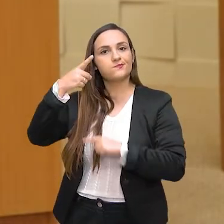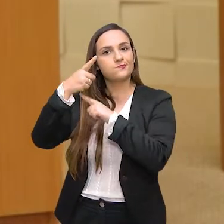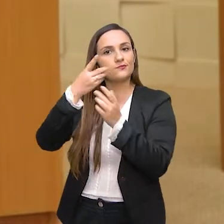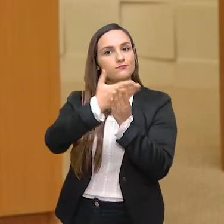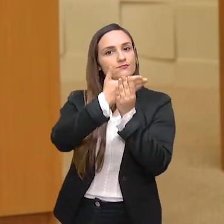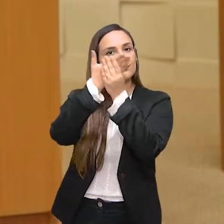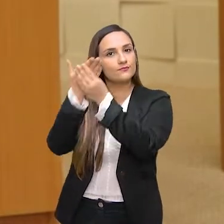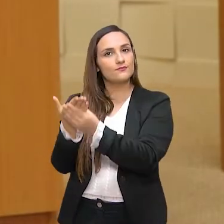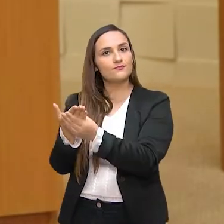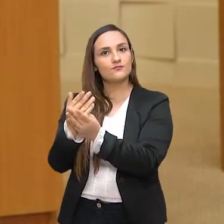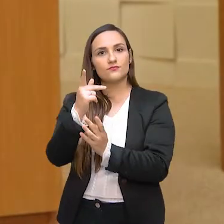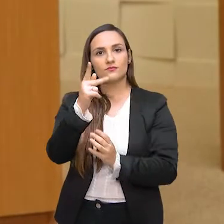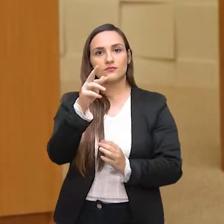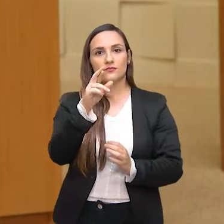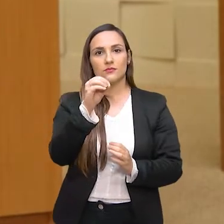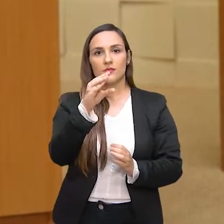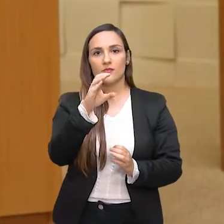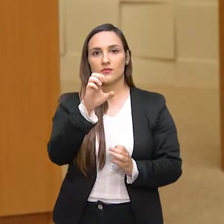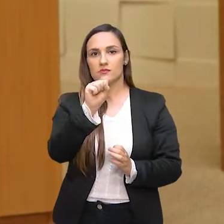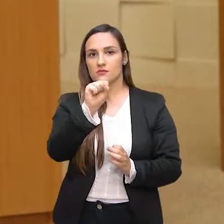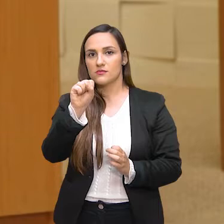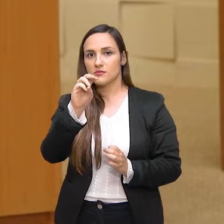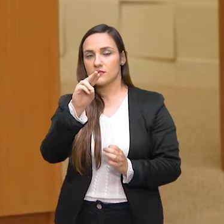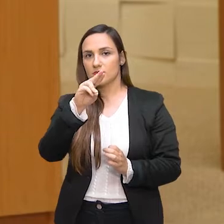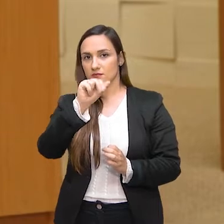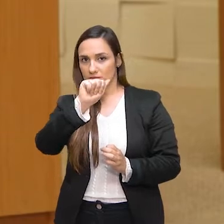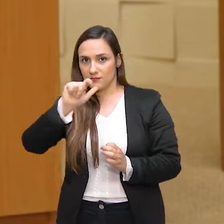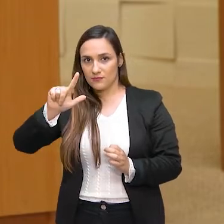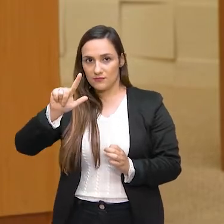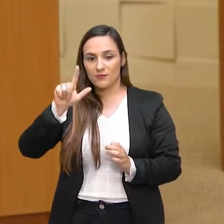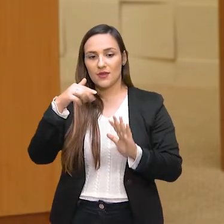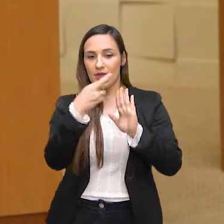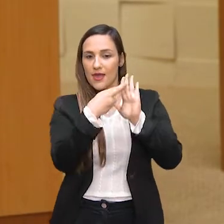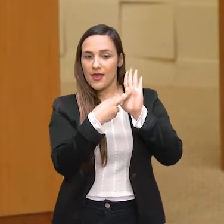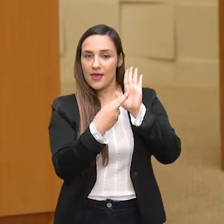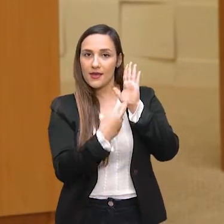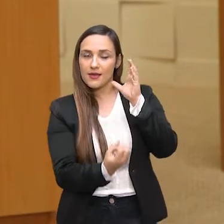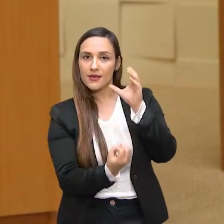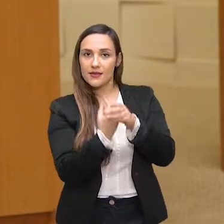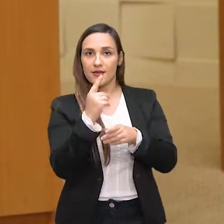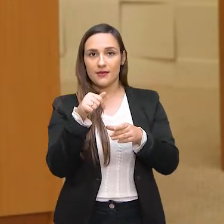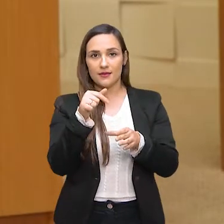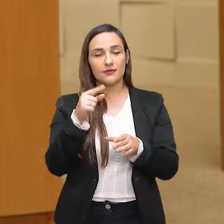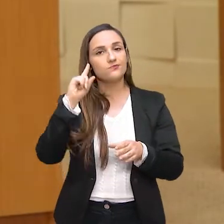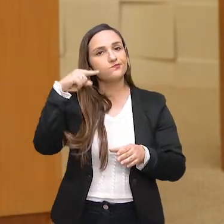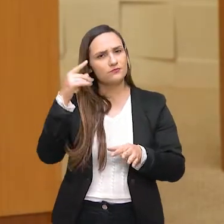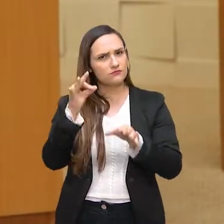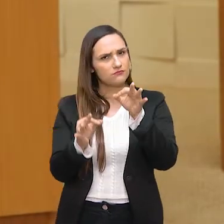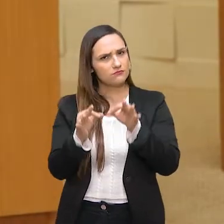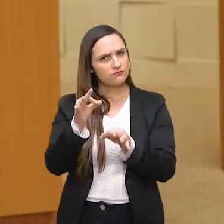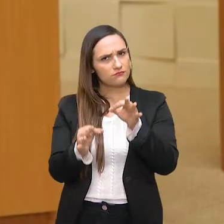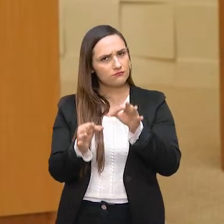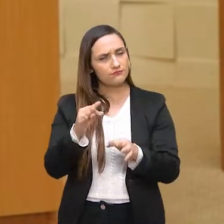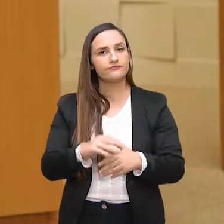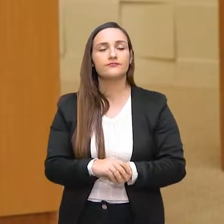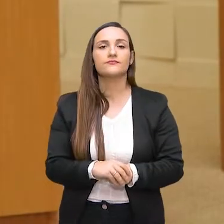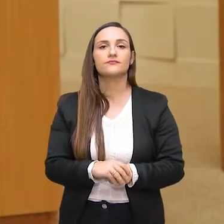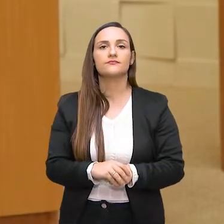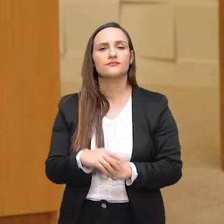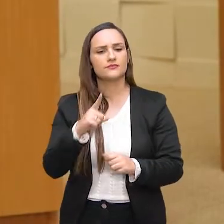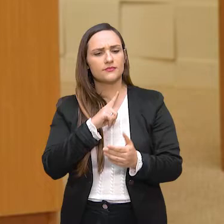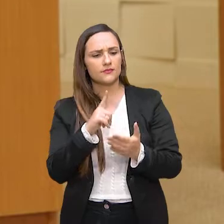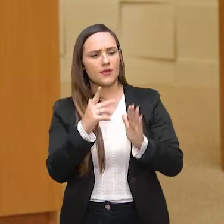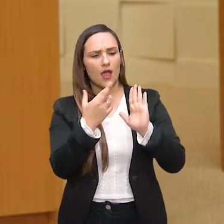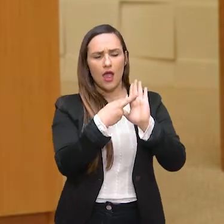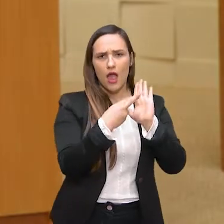direito processual, que surgiu para regulamentar a administração judicial. Esse ramo do direito,